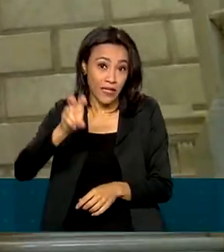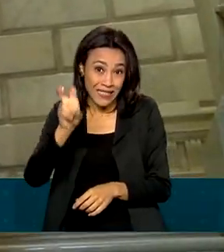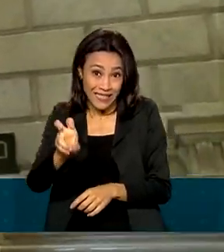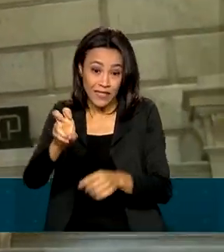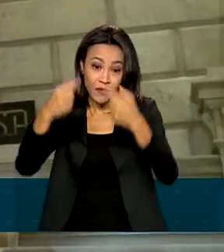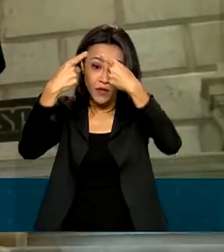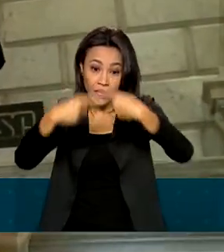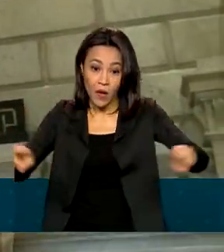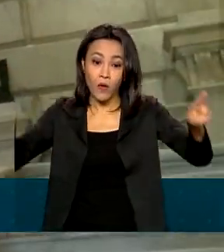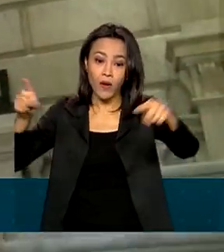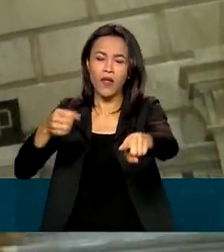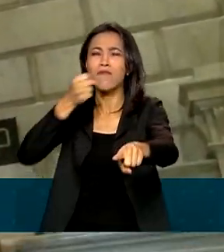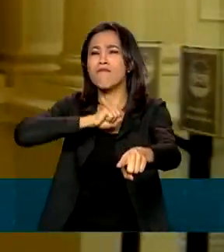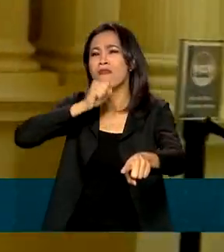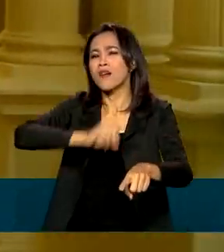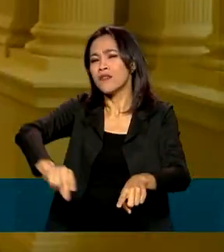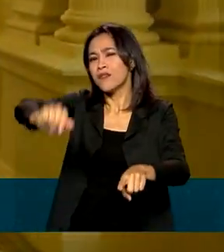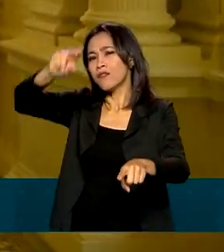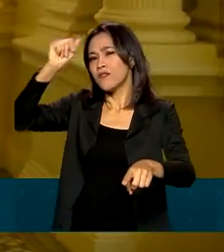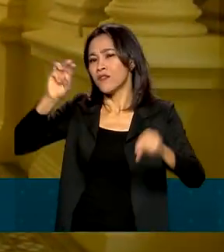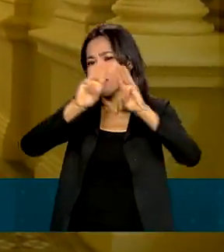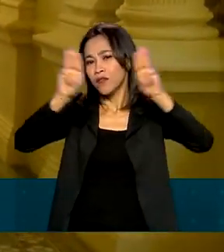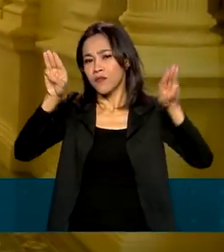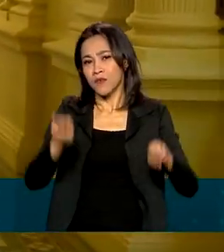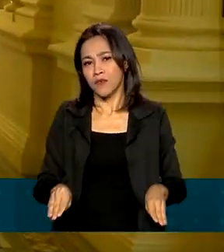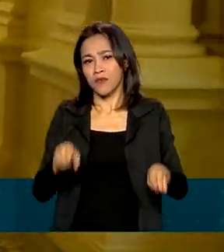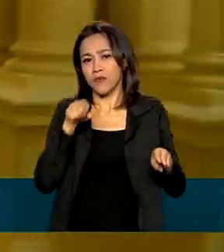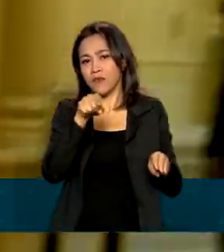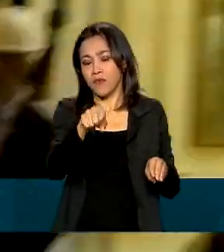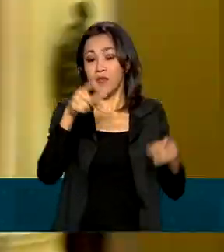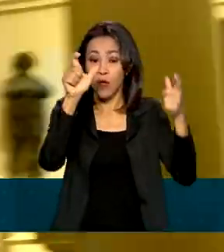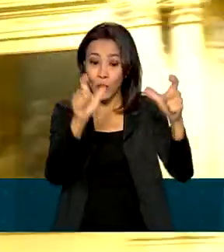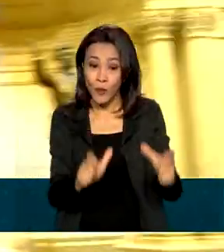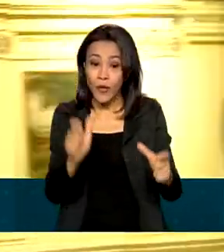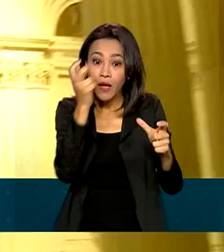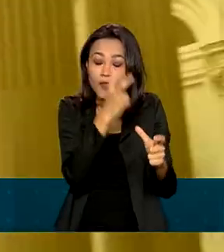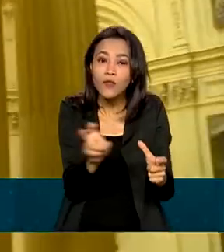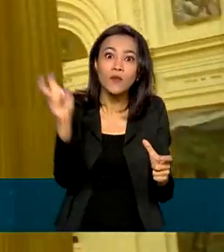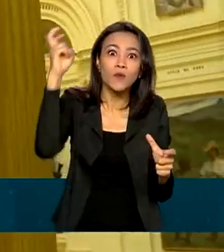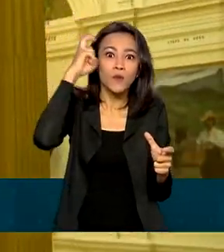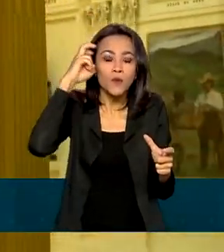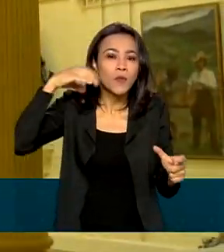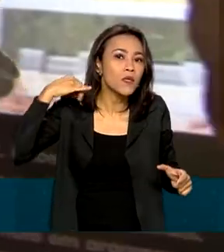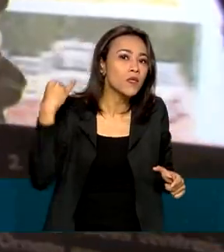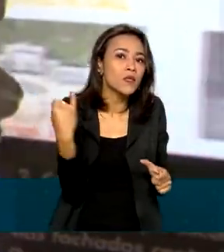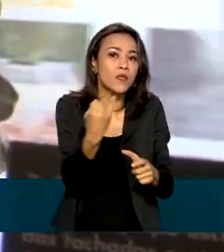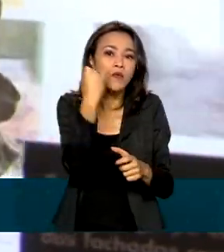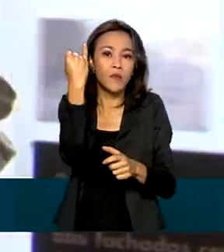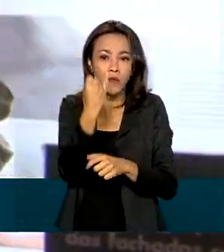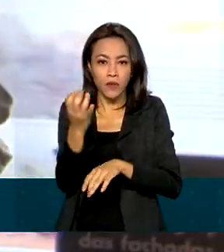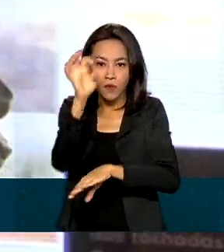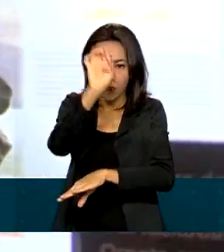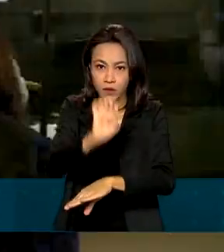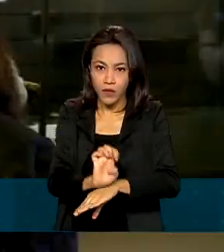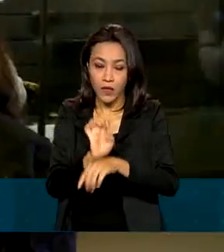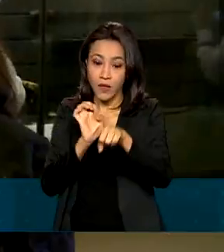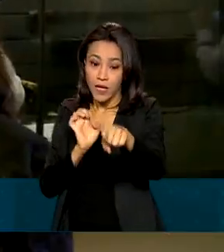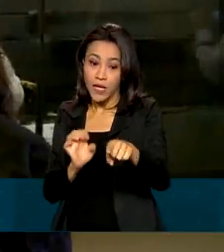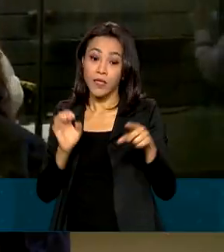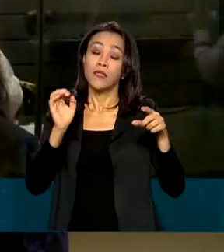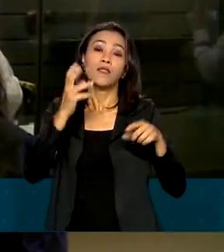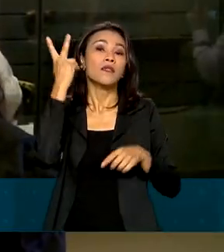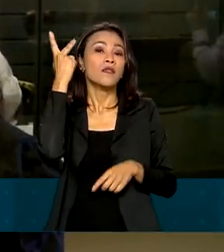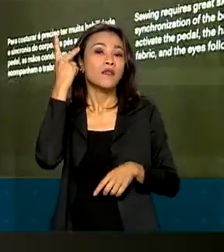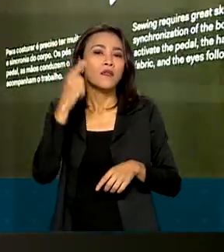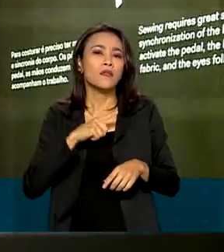mais antigo de São Paulo e um dos espaços culturais mais importantes do estado. O acervo do museu inclui mais